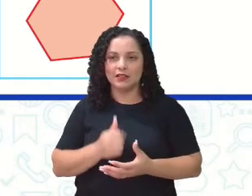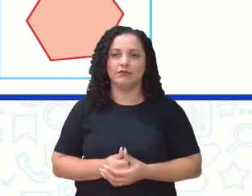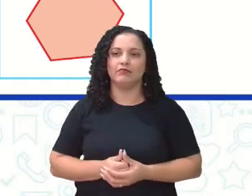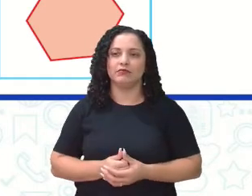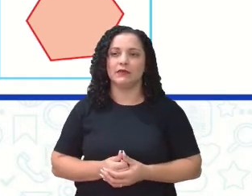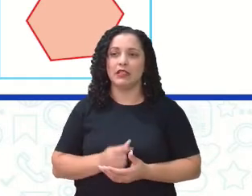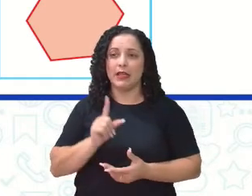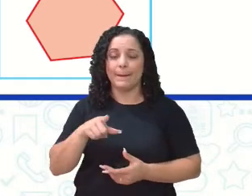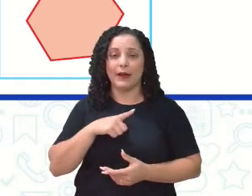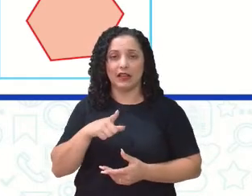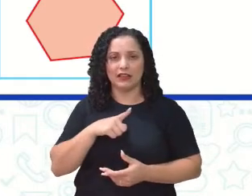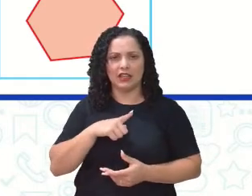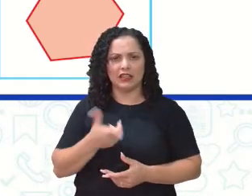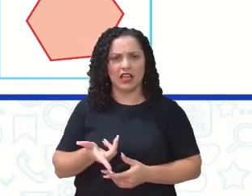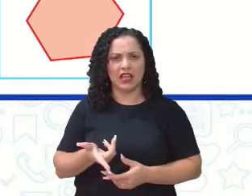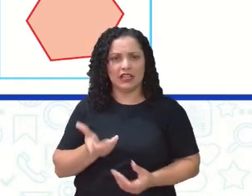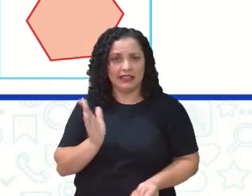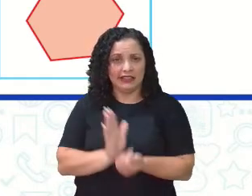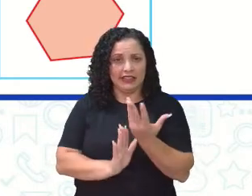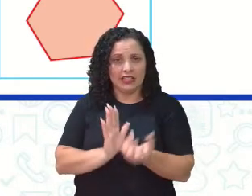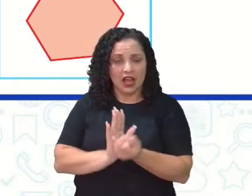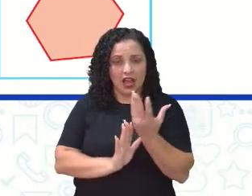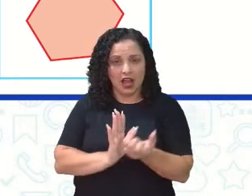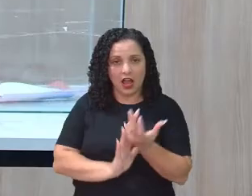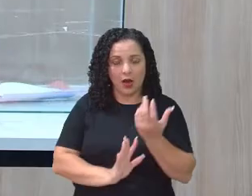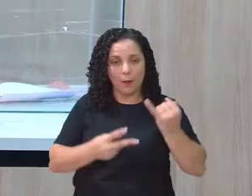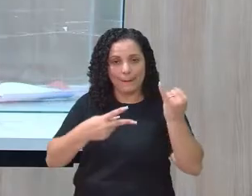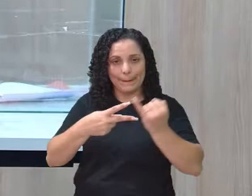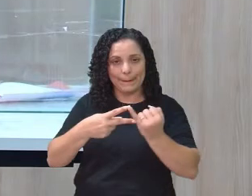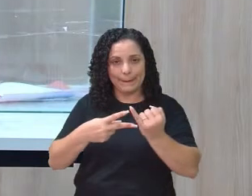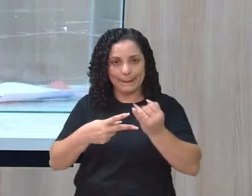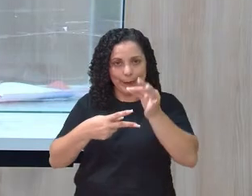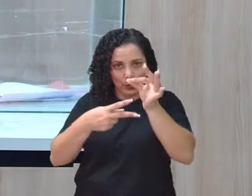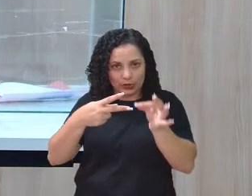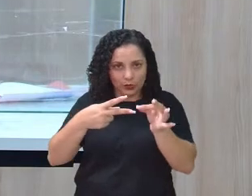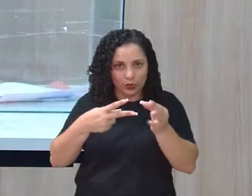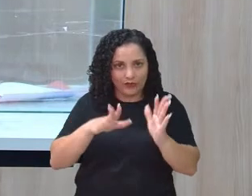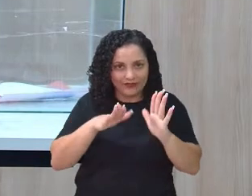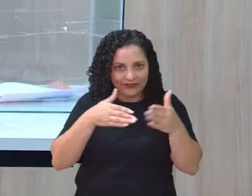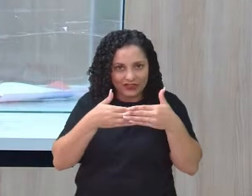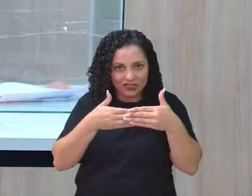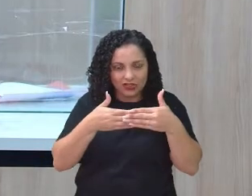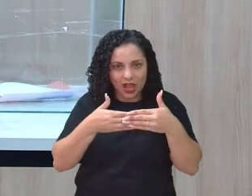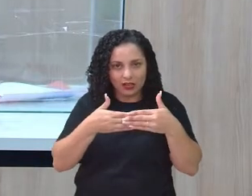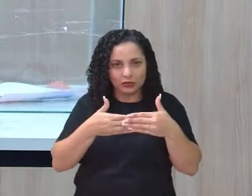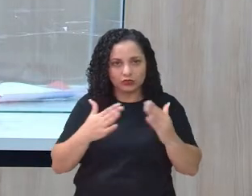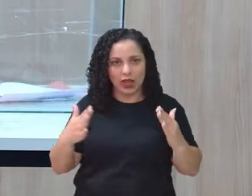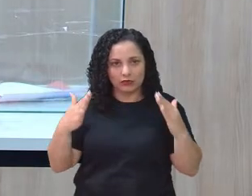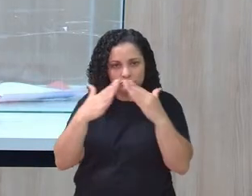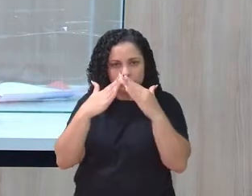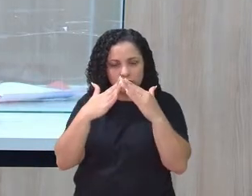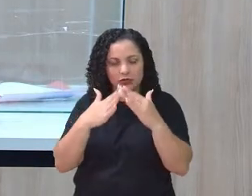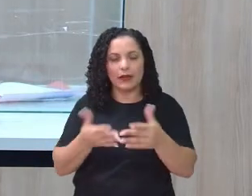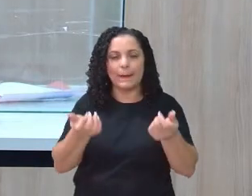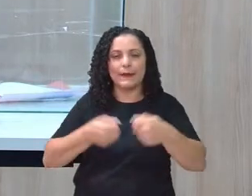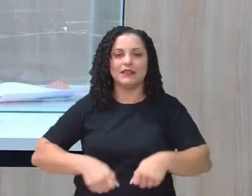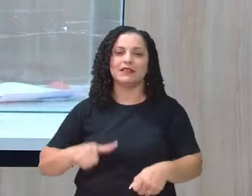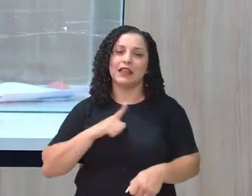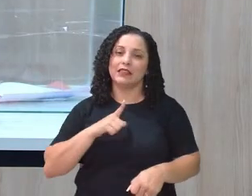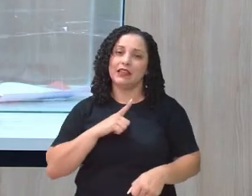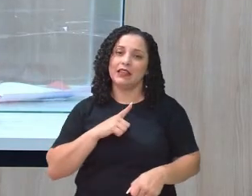construir um polígono, para construir uma linha poligonal fechada, a gente precisa de, no mínimo, 3